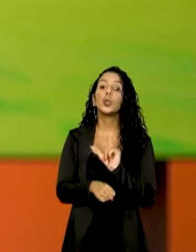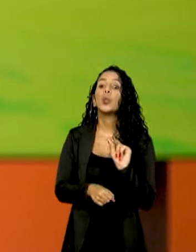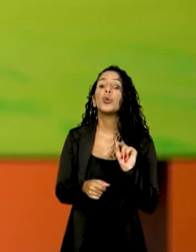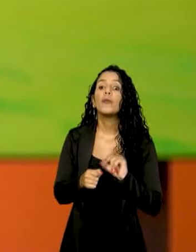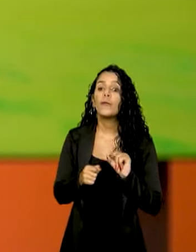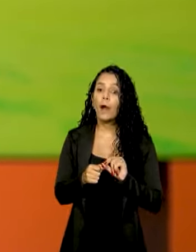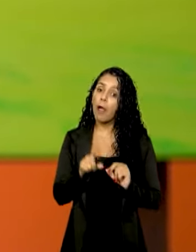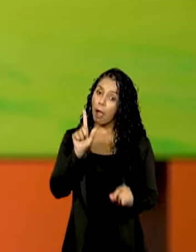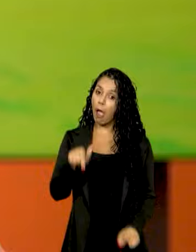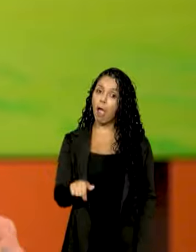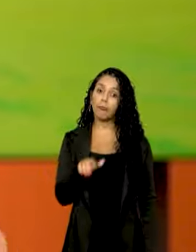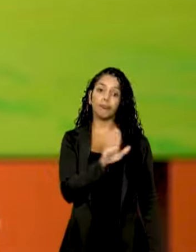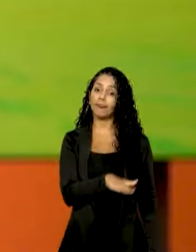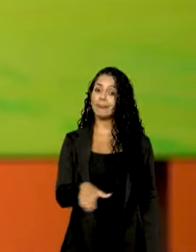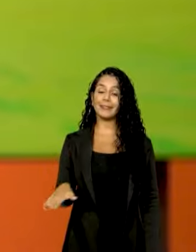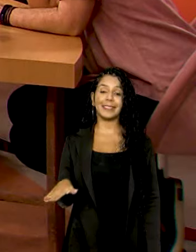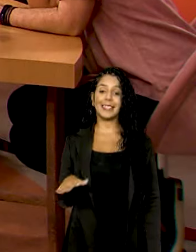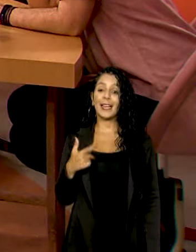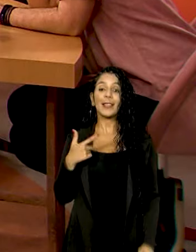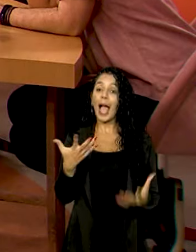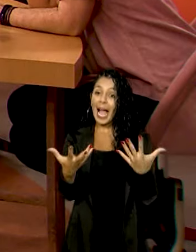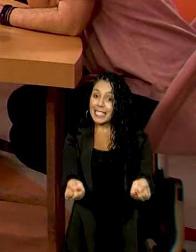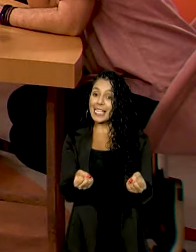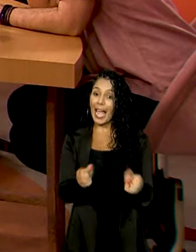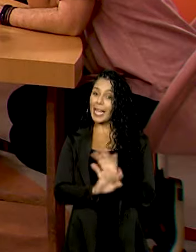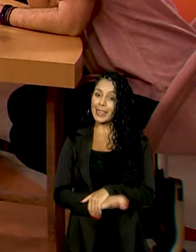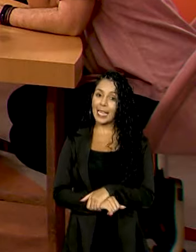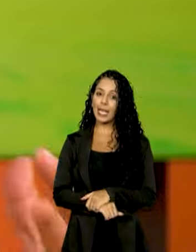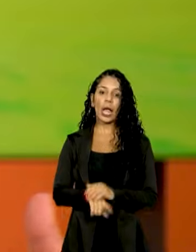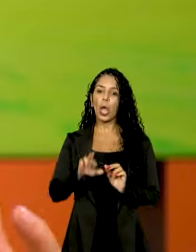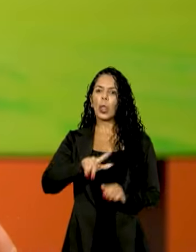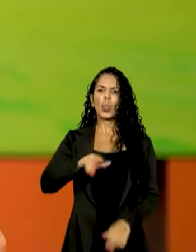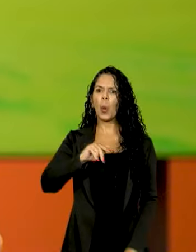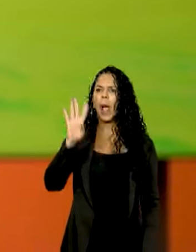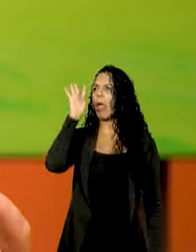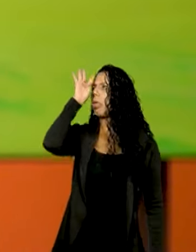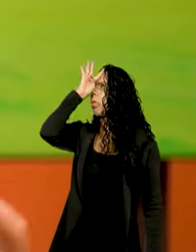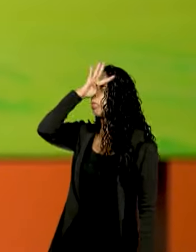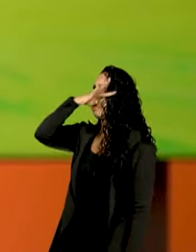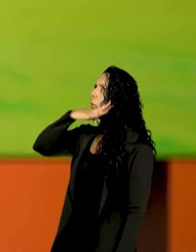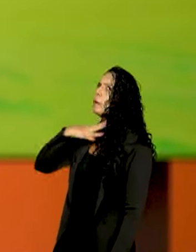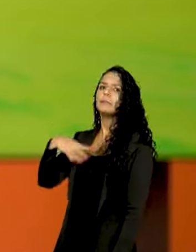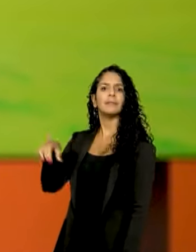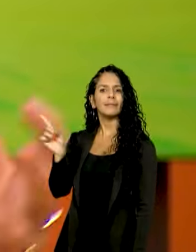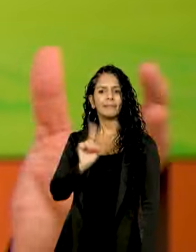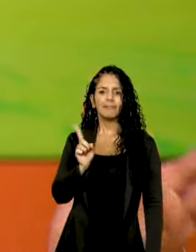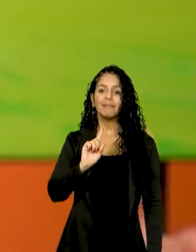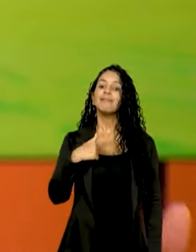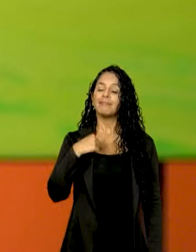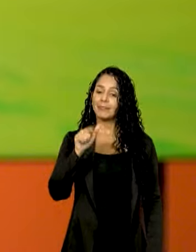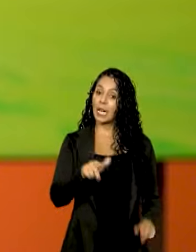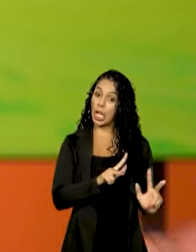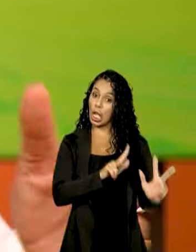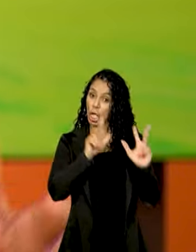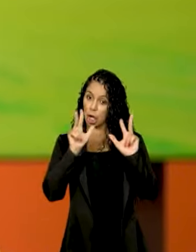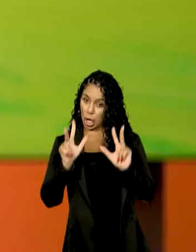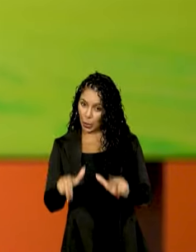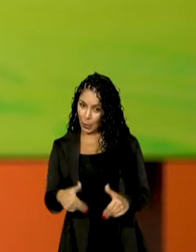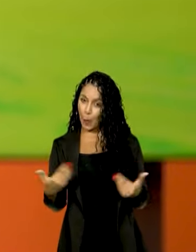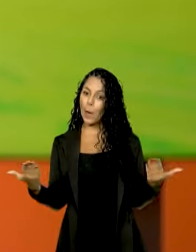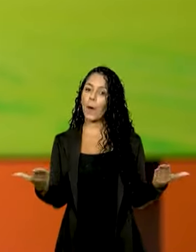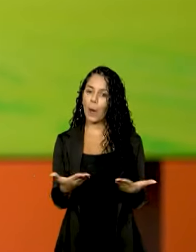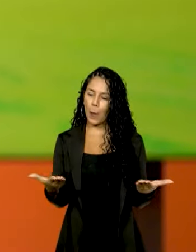Ela é aquela criança receptiva, ela não é dispersa. Ela, como está acontecendo